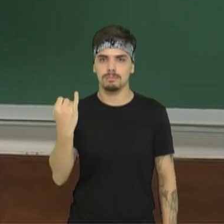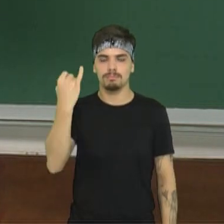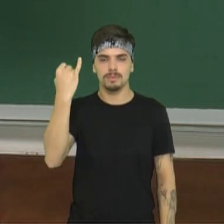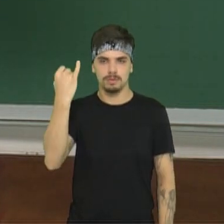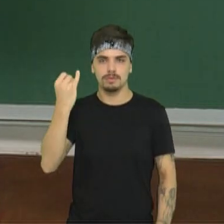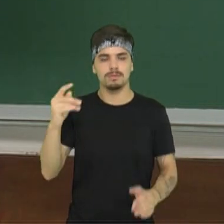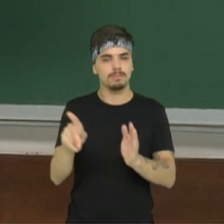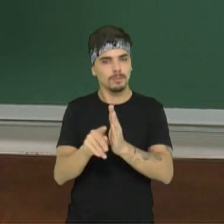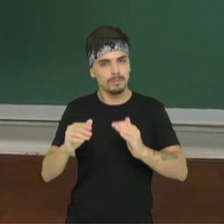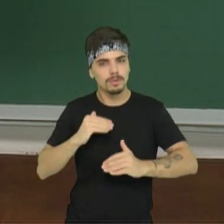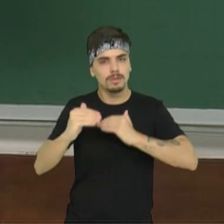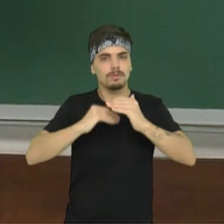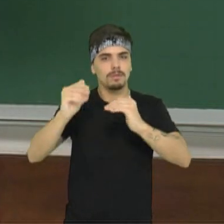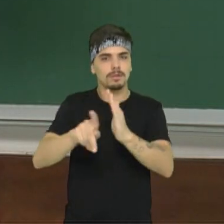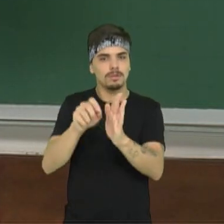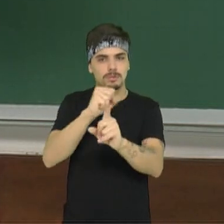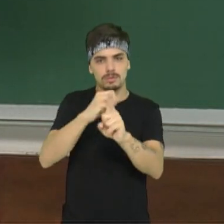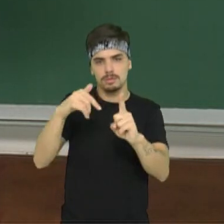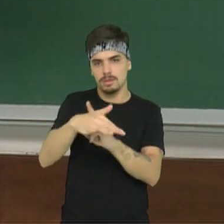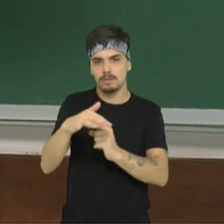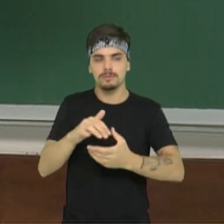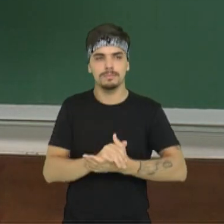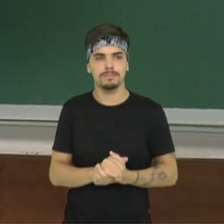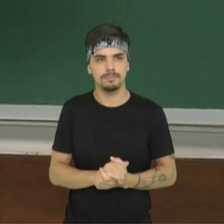para o desenvolvimento da sociedade.